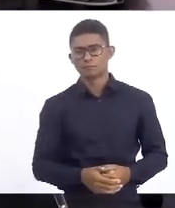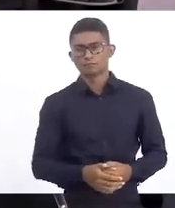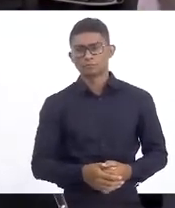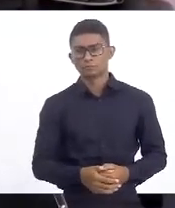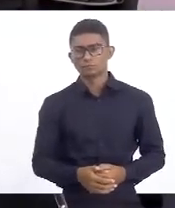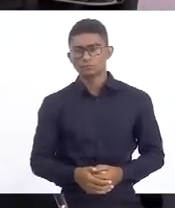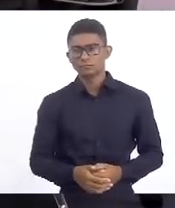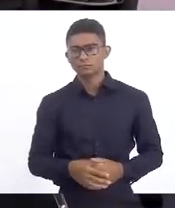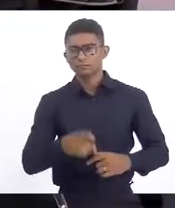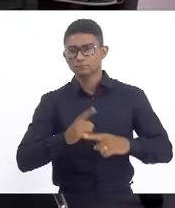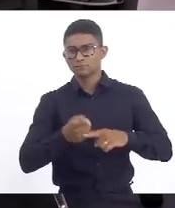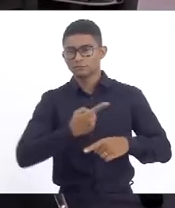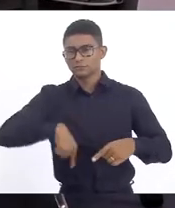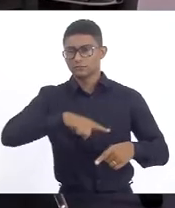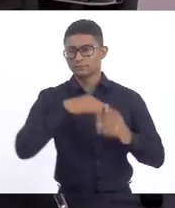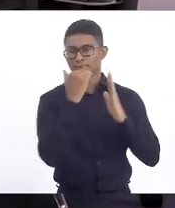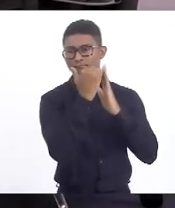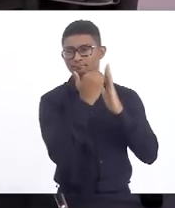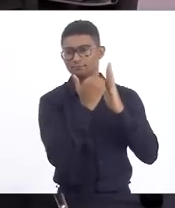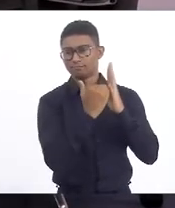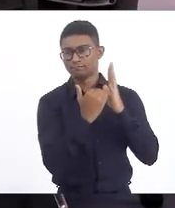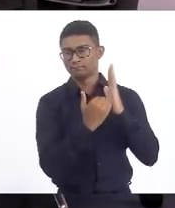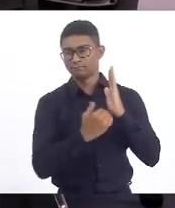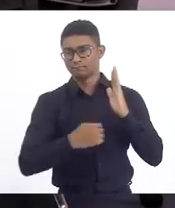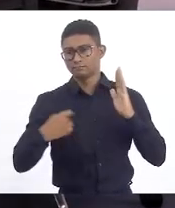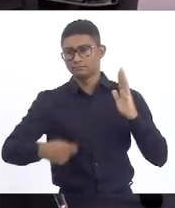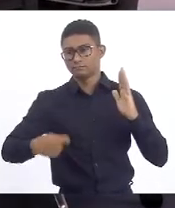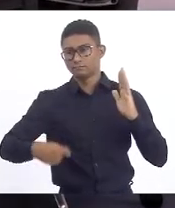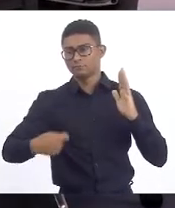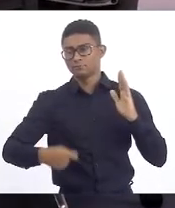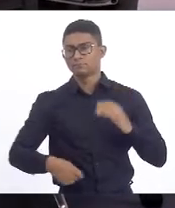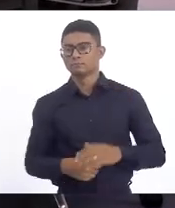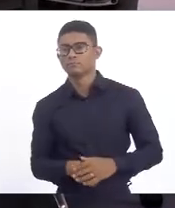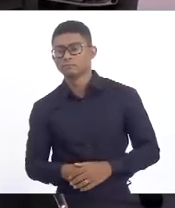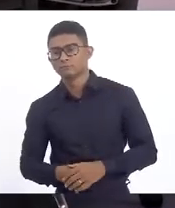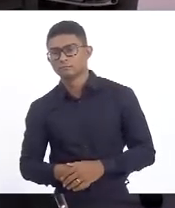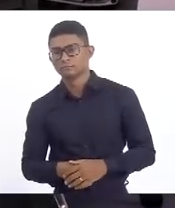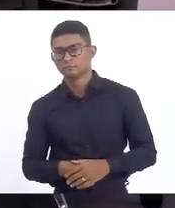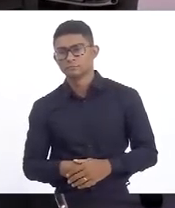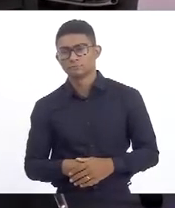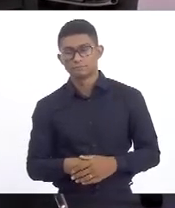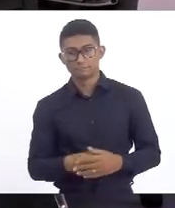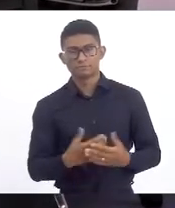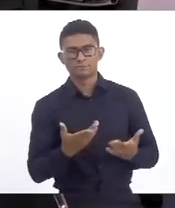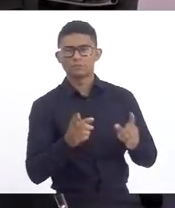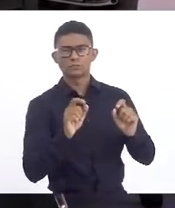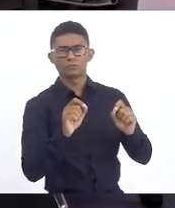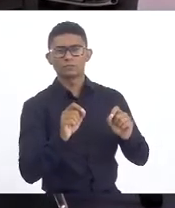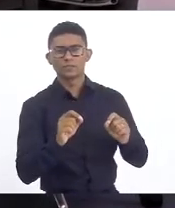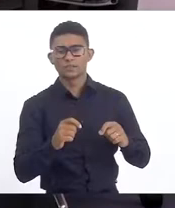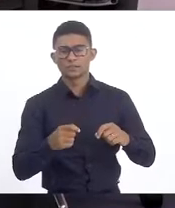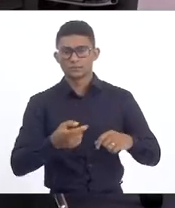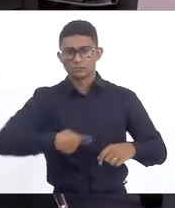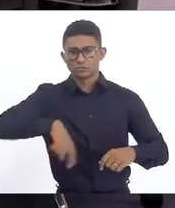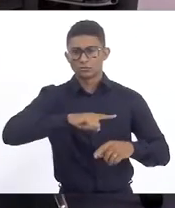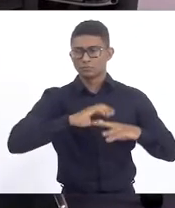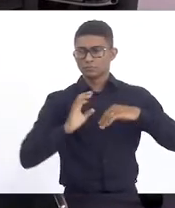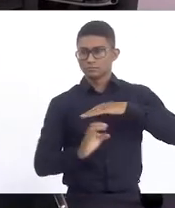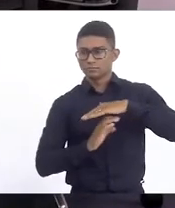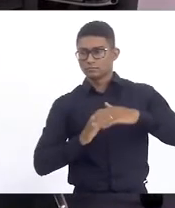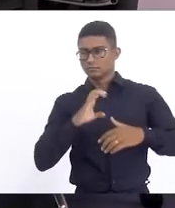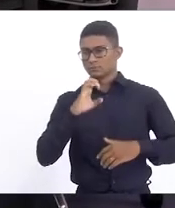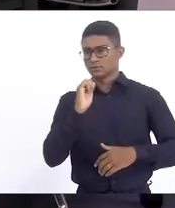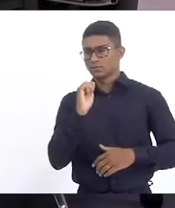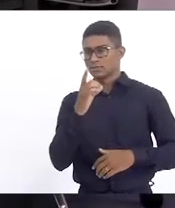nós temos um roteiro. Esse deputada, roteiro está sendo seguido à risca. Excelência, só pela SEDAI eu queria fazer um registro. Pois não. Que a